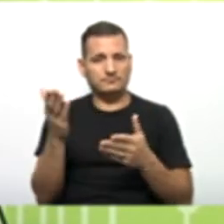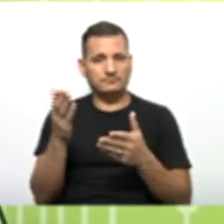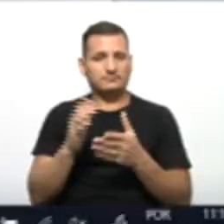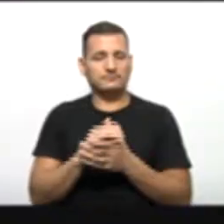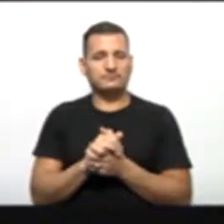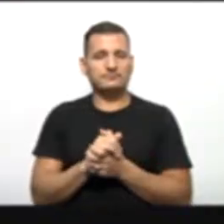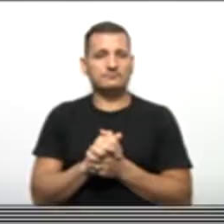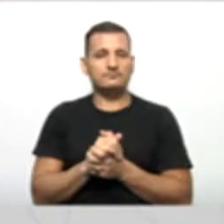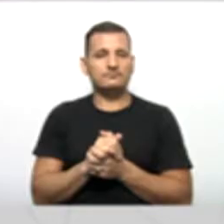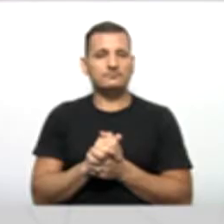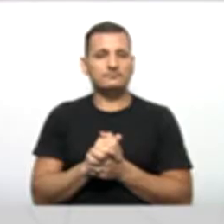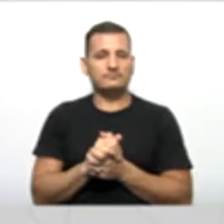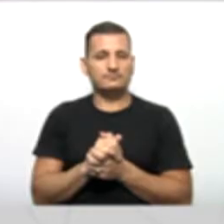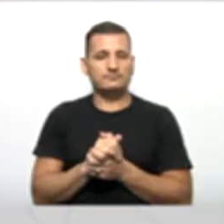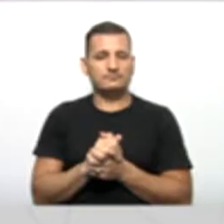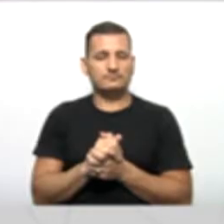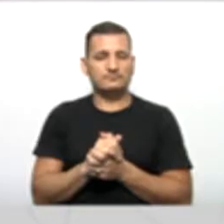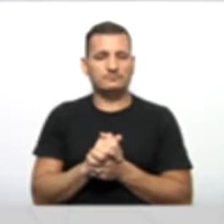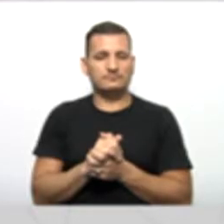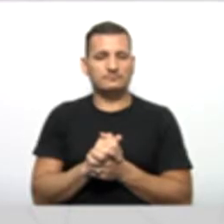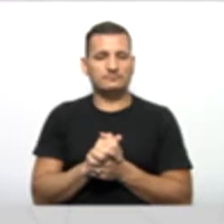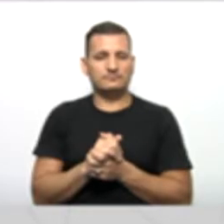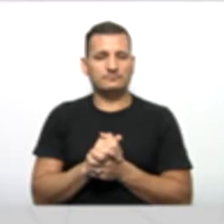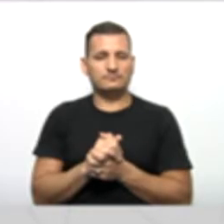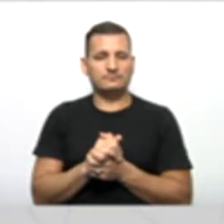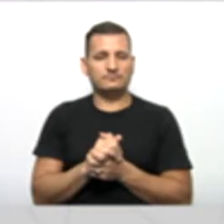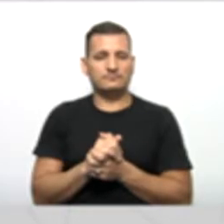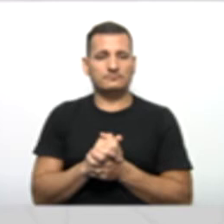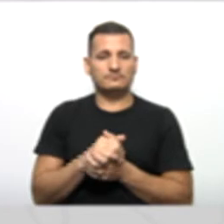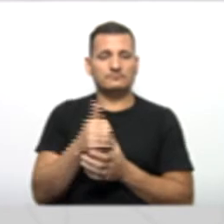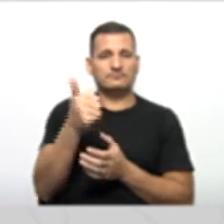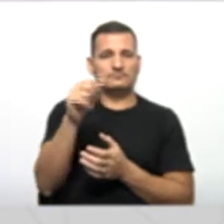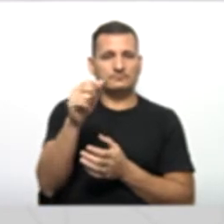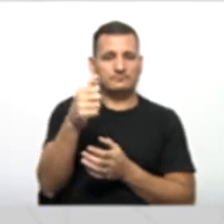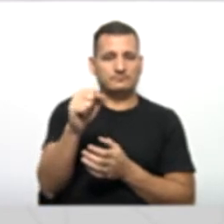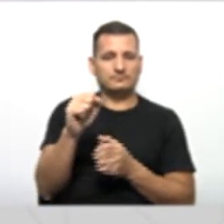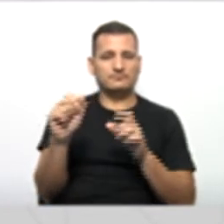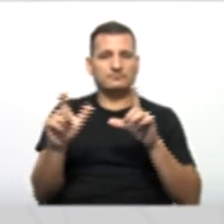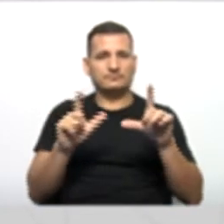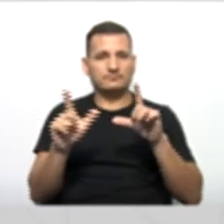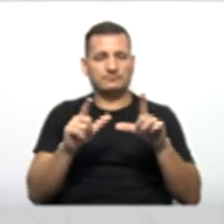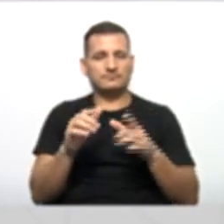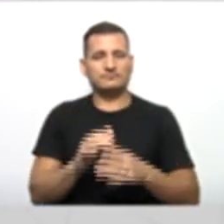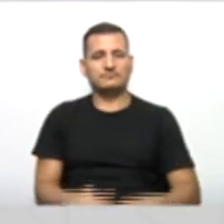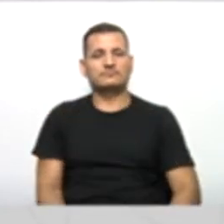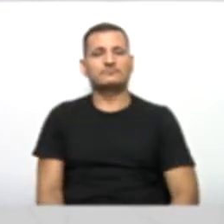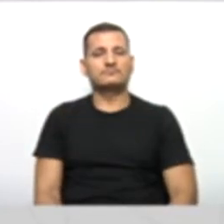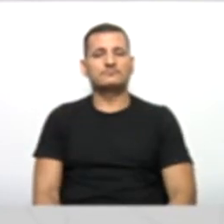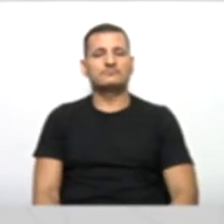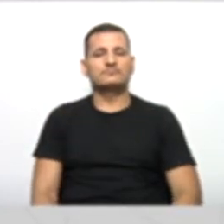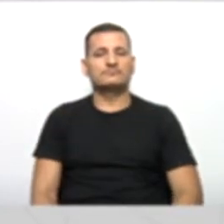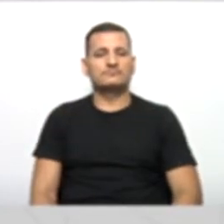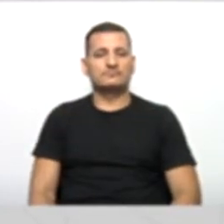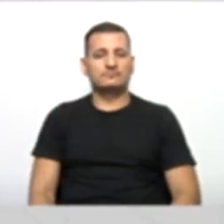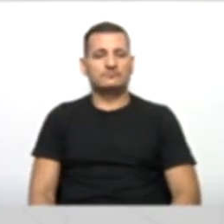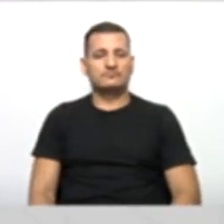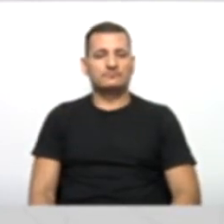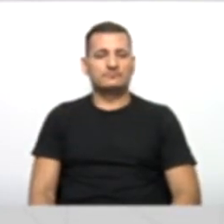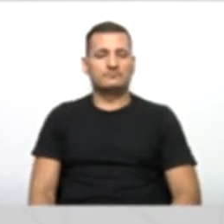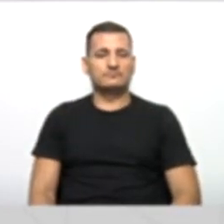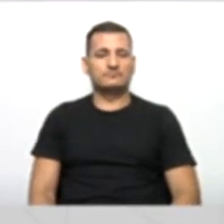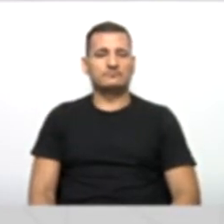slide vou lá para os lados 18 que tudo isso é que eu já falei pra vocês e nós